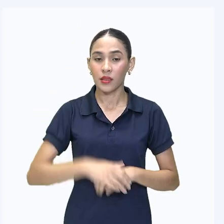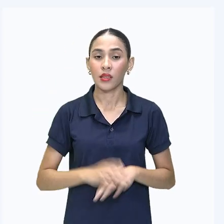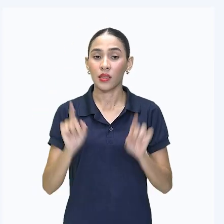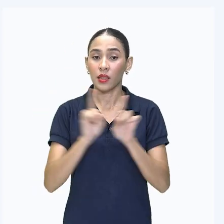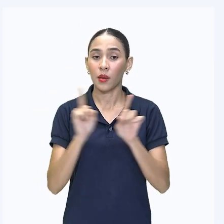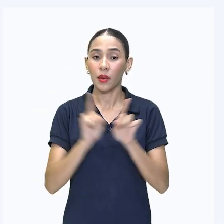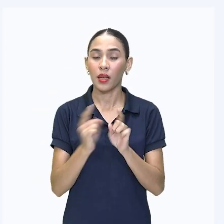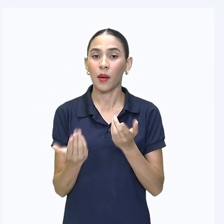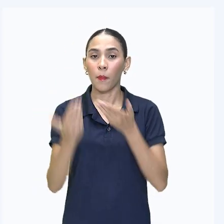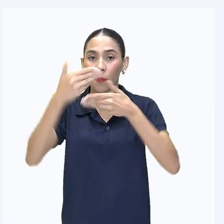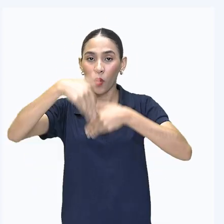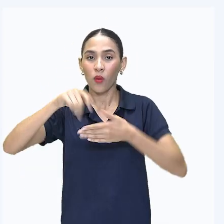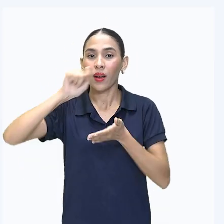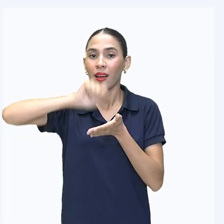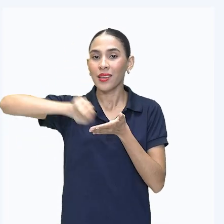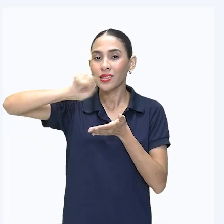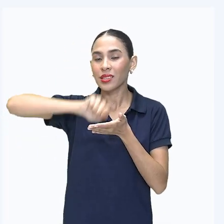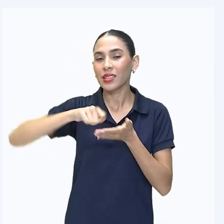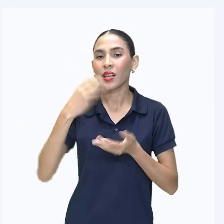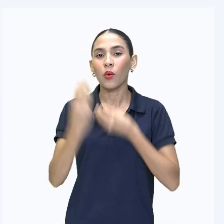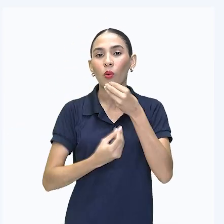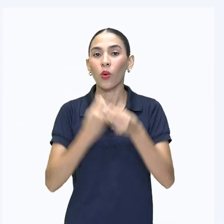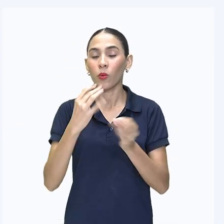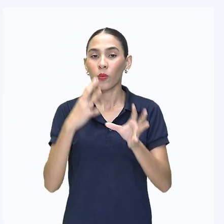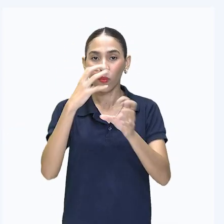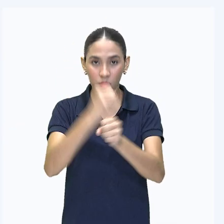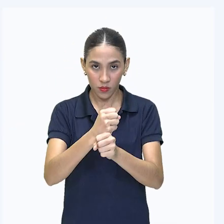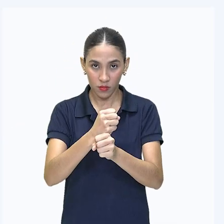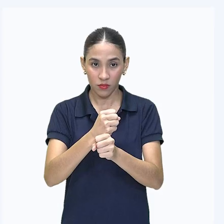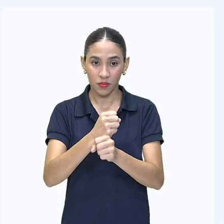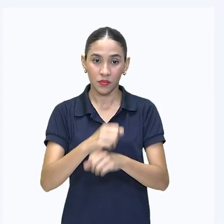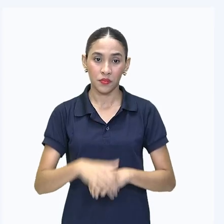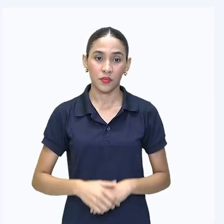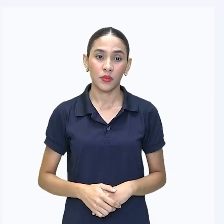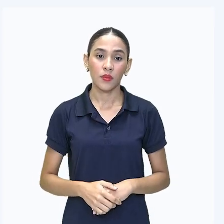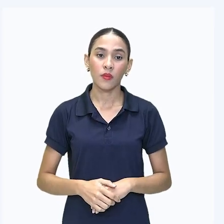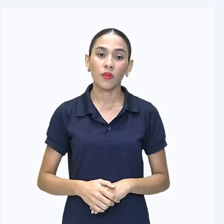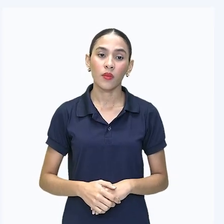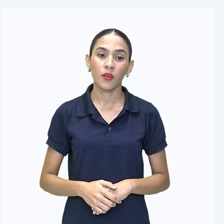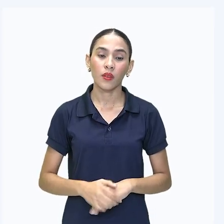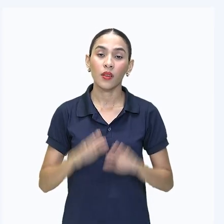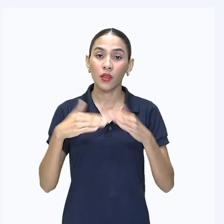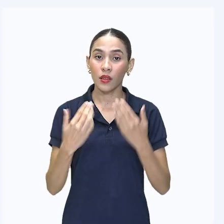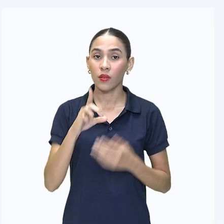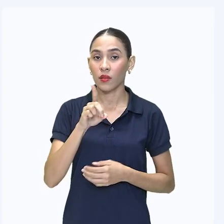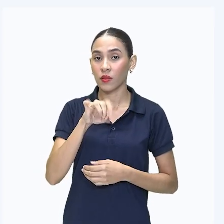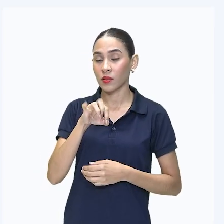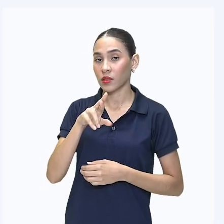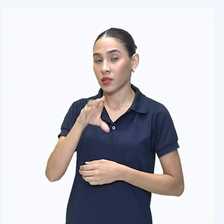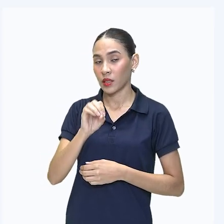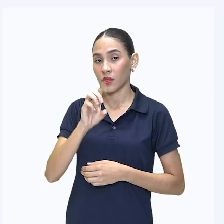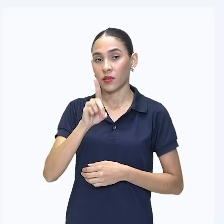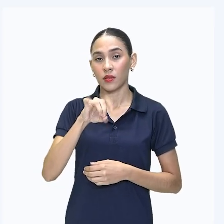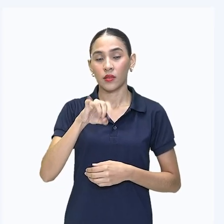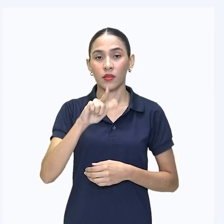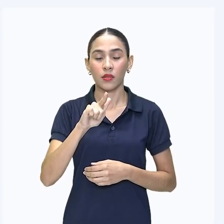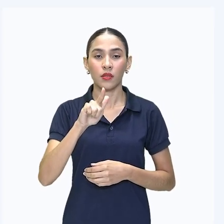né? E a avaliação escrita. Como é que eu faço o somatório da trilha de aprendizagem, né? Bom, no diário